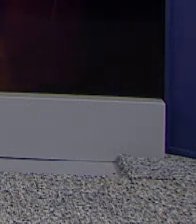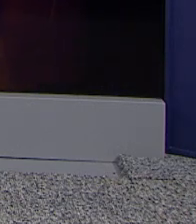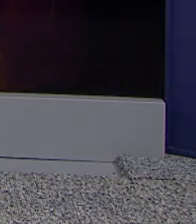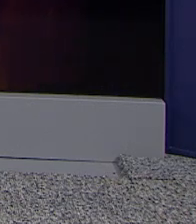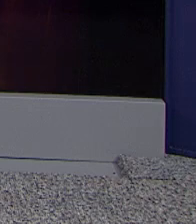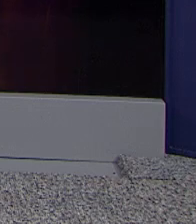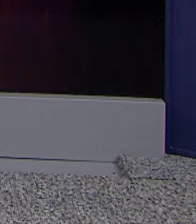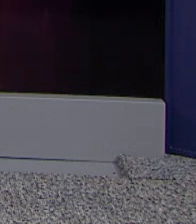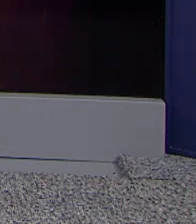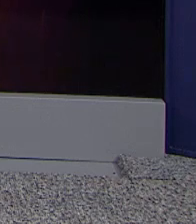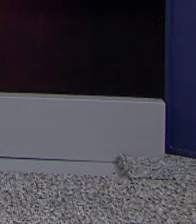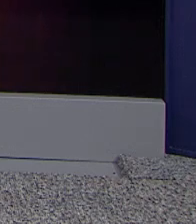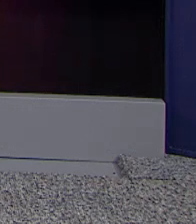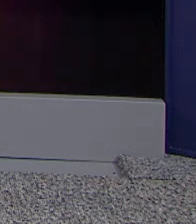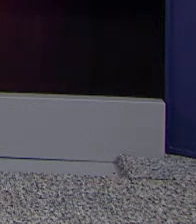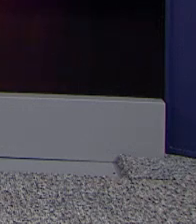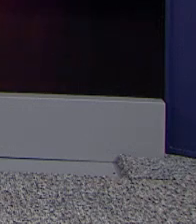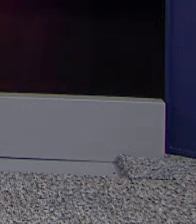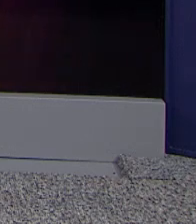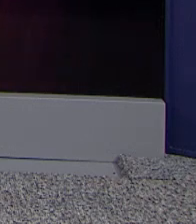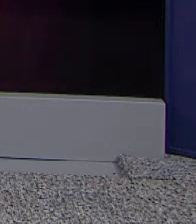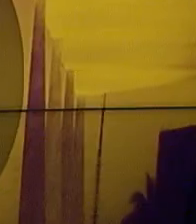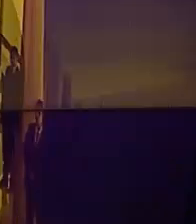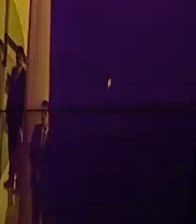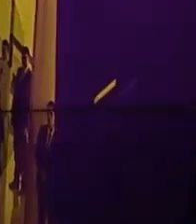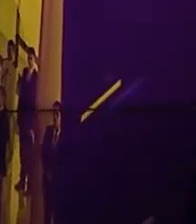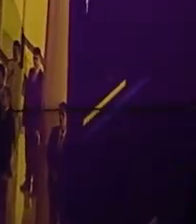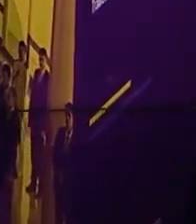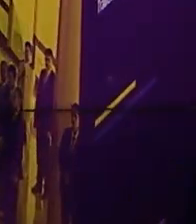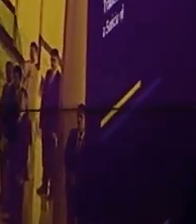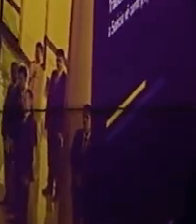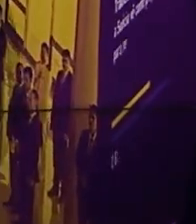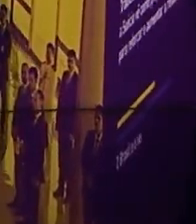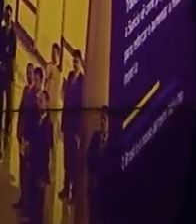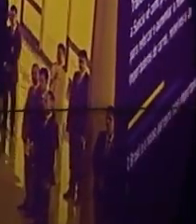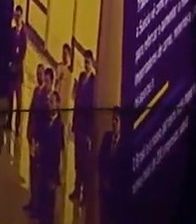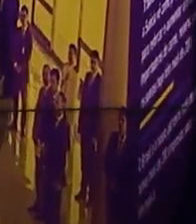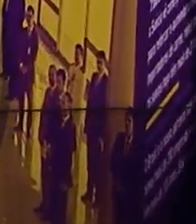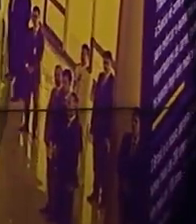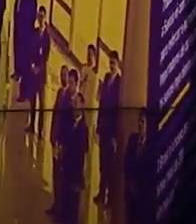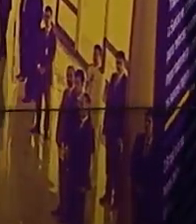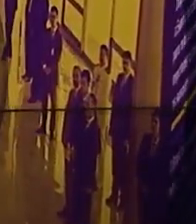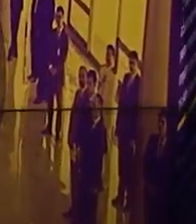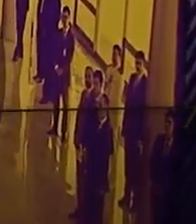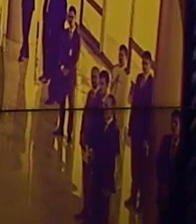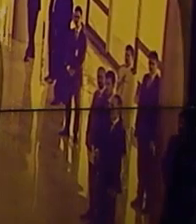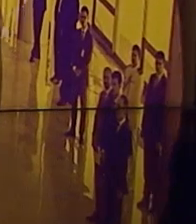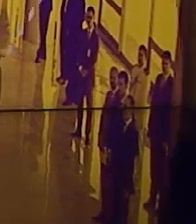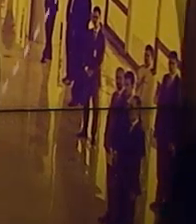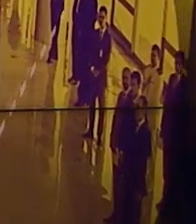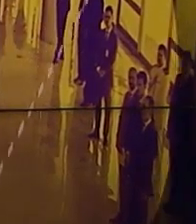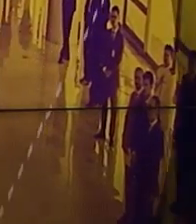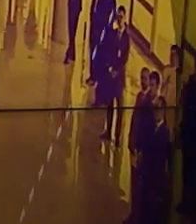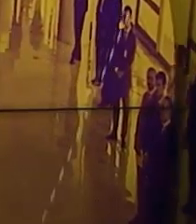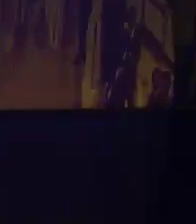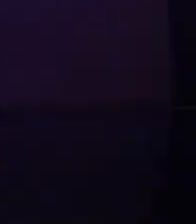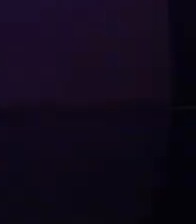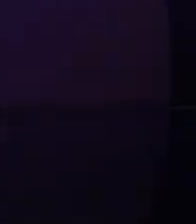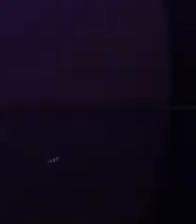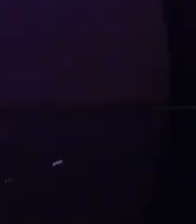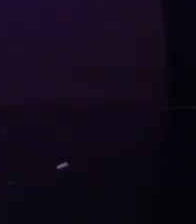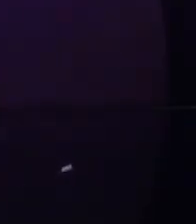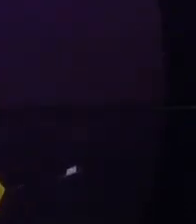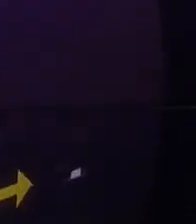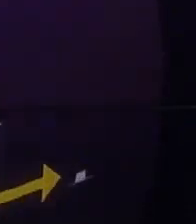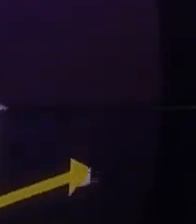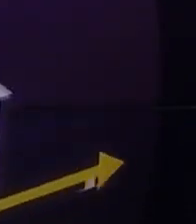professor, vice-diretor e diretor da instituição. Em seu discurso, o presidente Michel Temer afirmou sentir-se engrandecido com o título